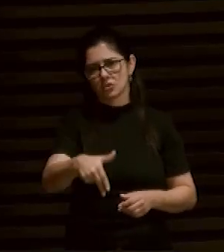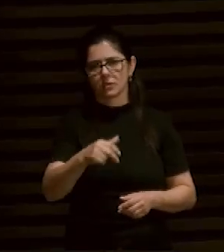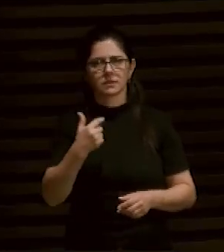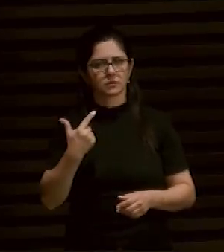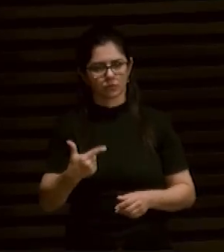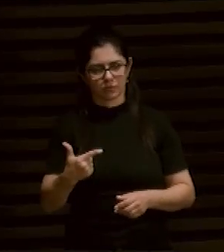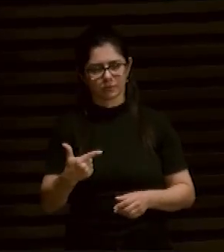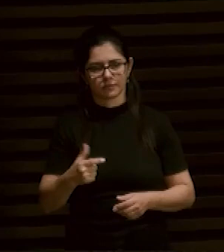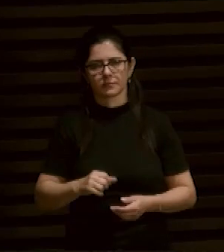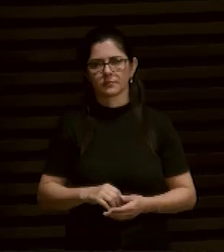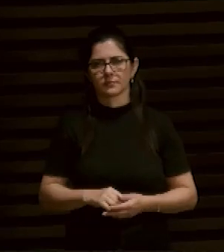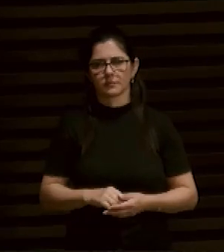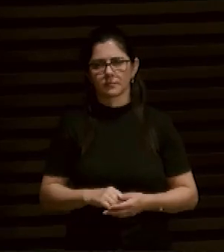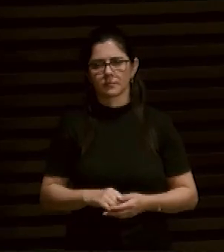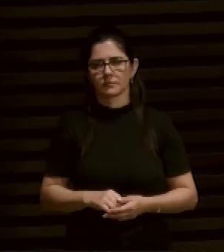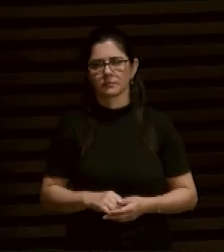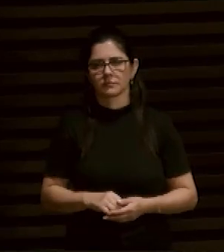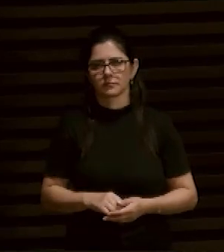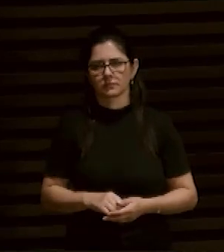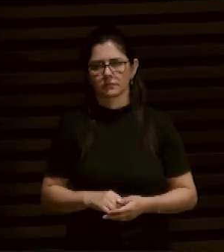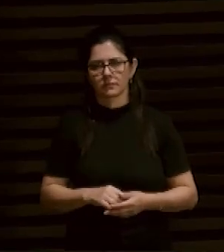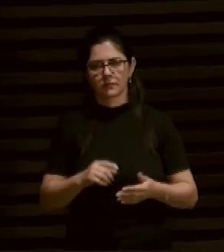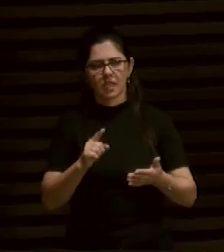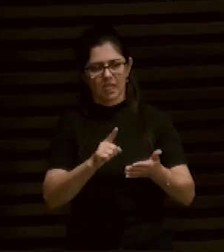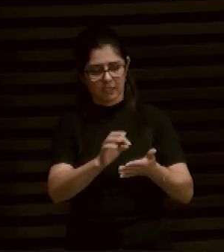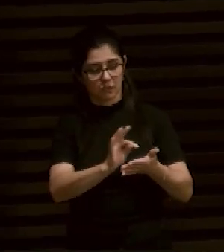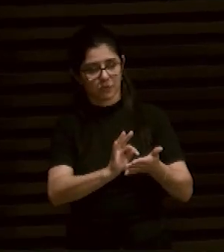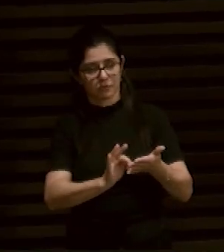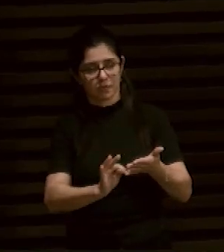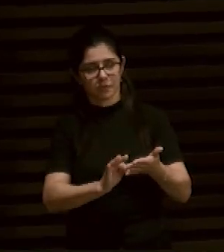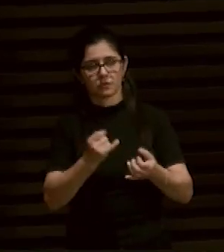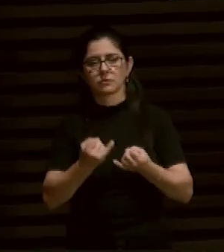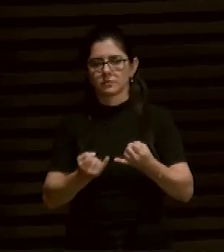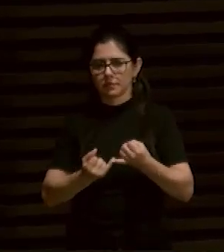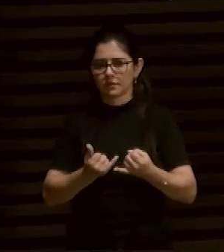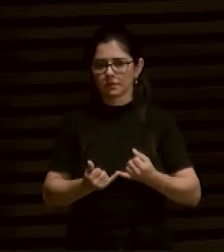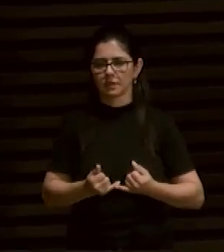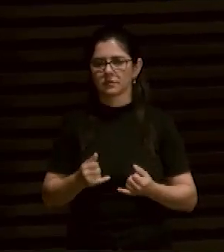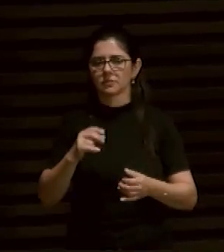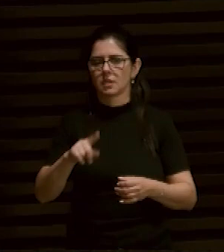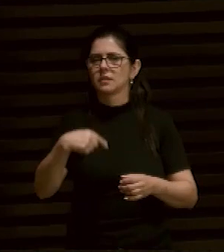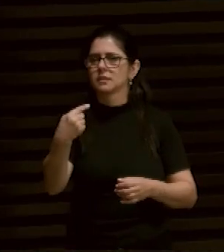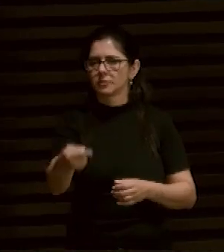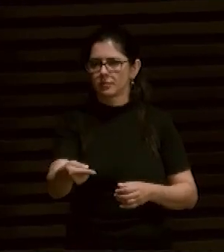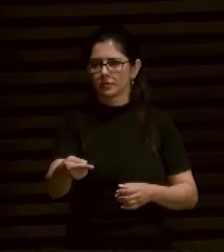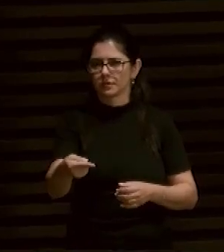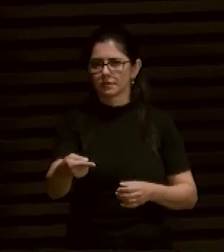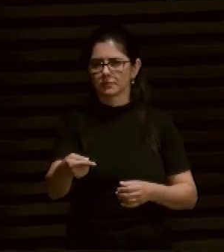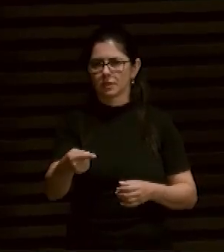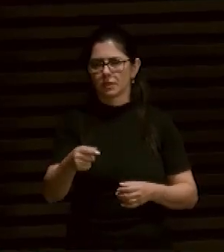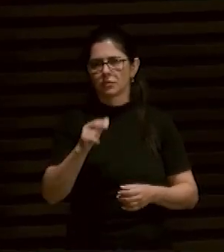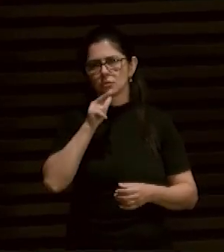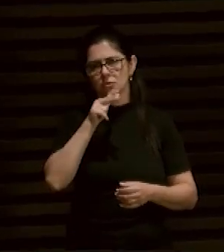ver que aquilo que está como conteúdo é muito parecido com Jonas 3 e Jonas 4. Então, o que Deus disse a Jonas quando ele não